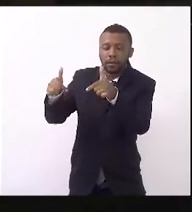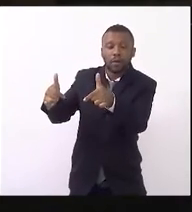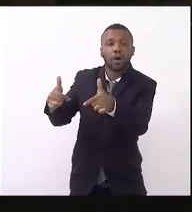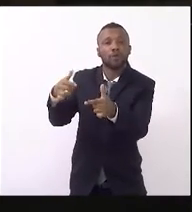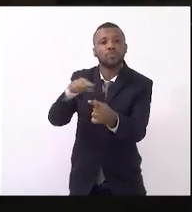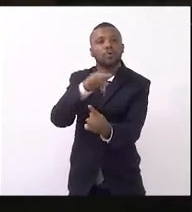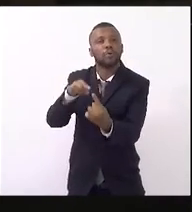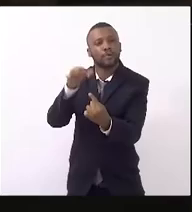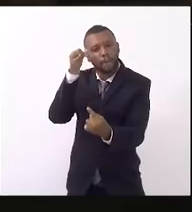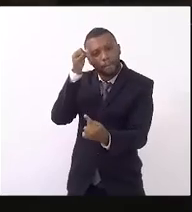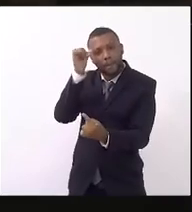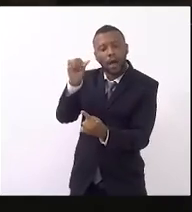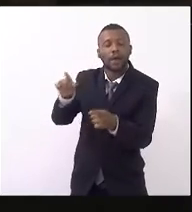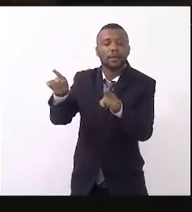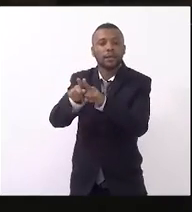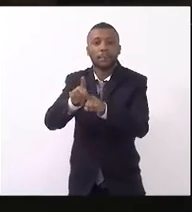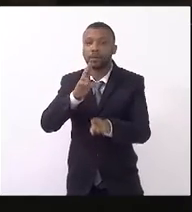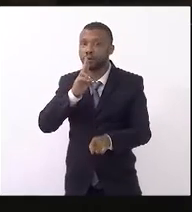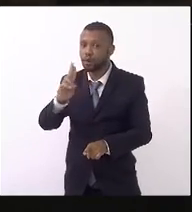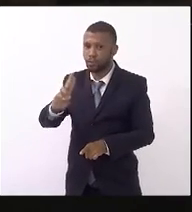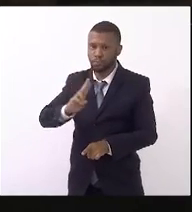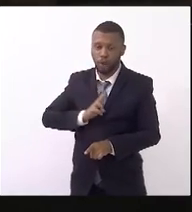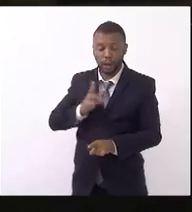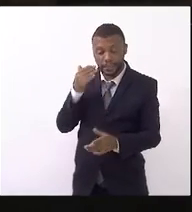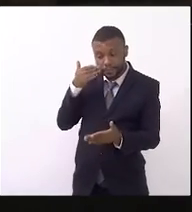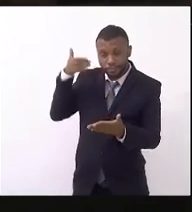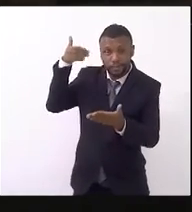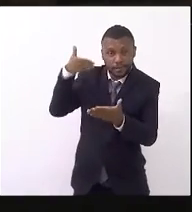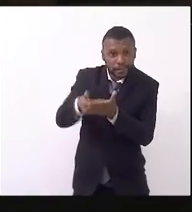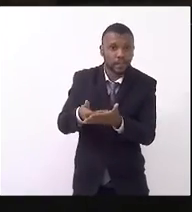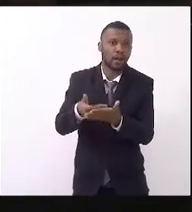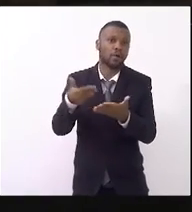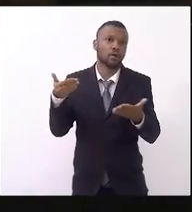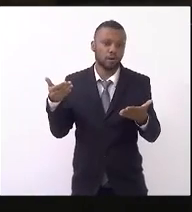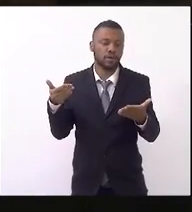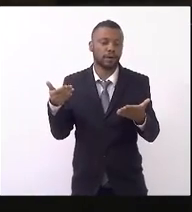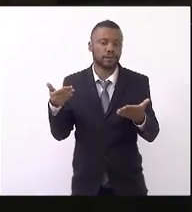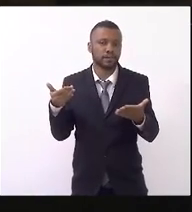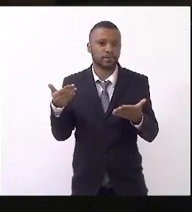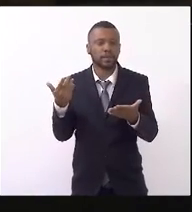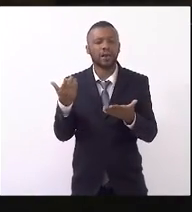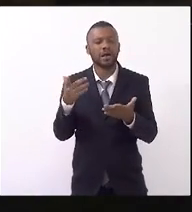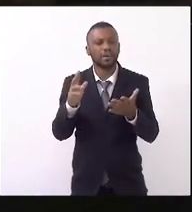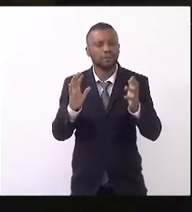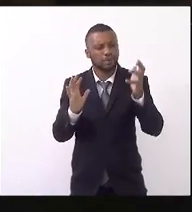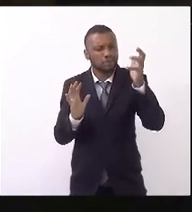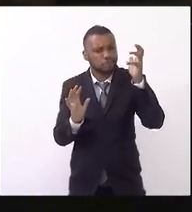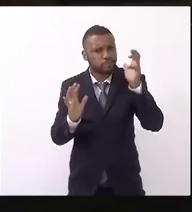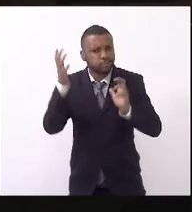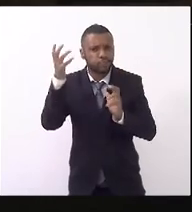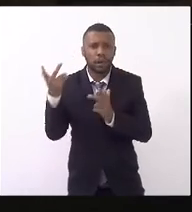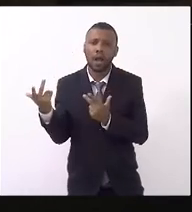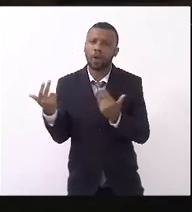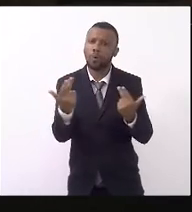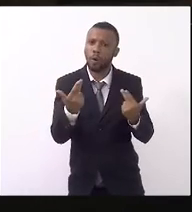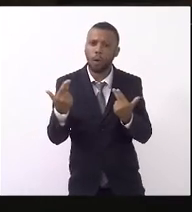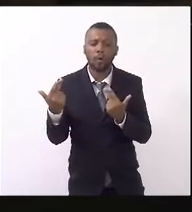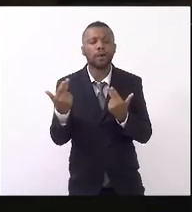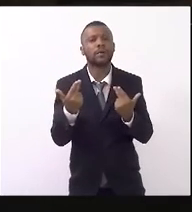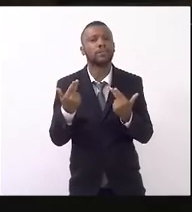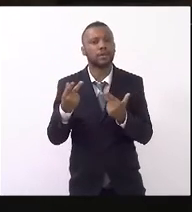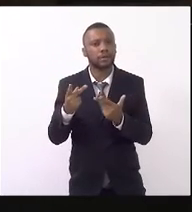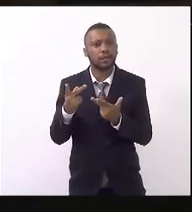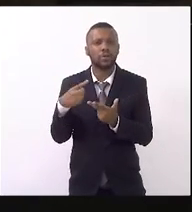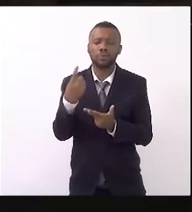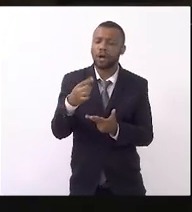preventivas, como também de respostas imediatas a eventos como esses que